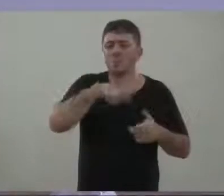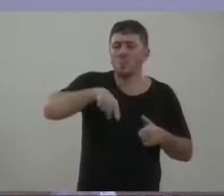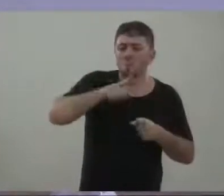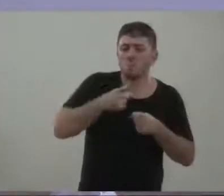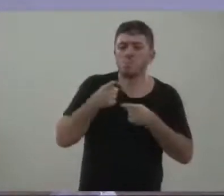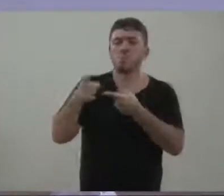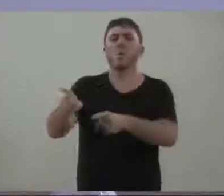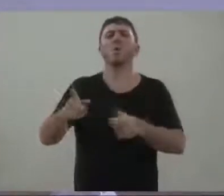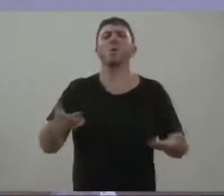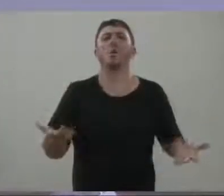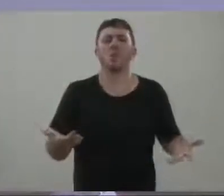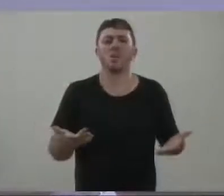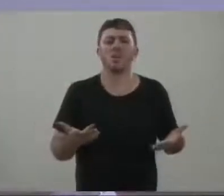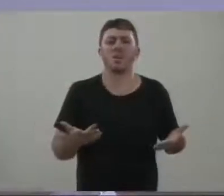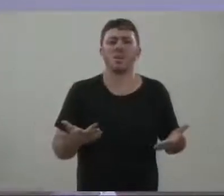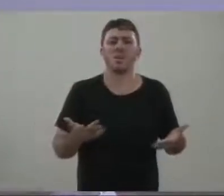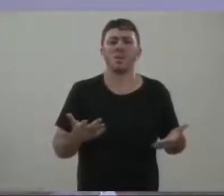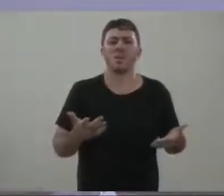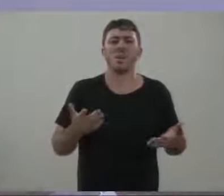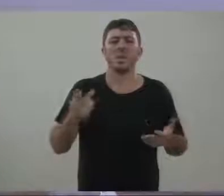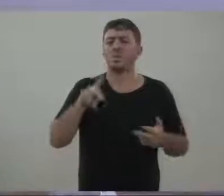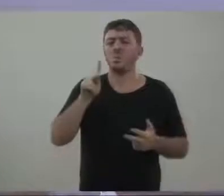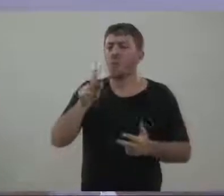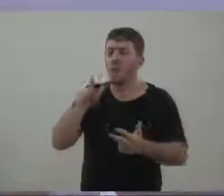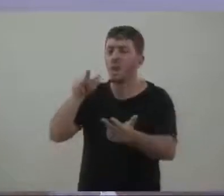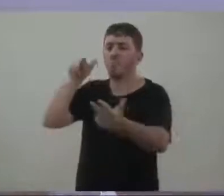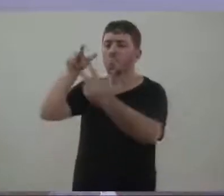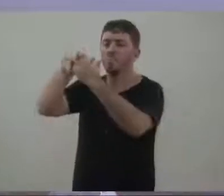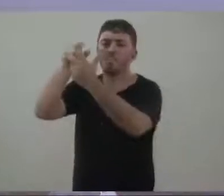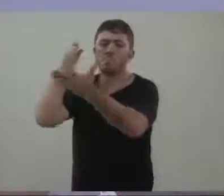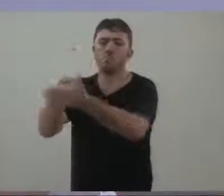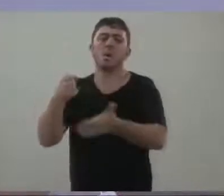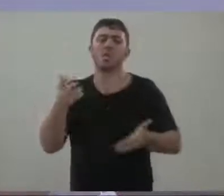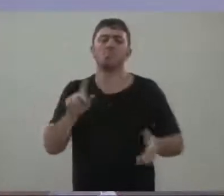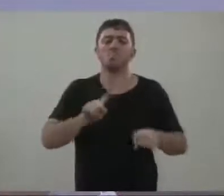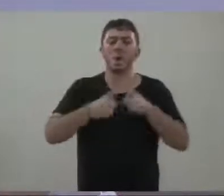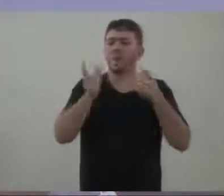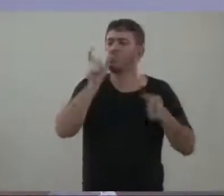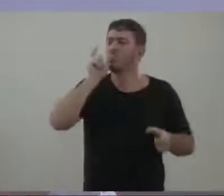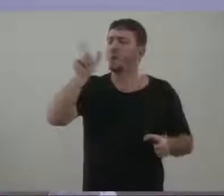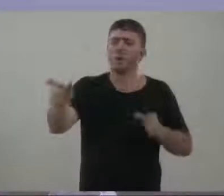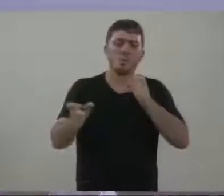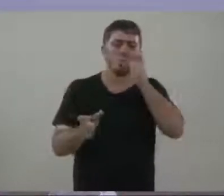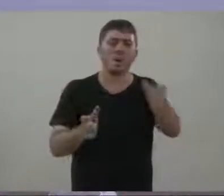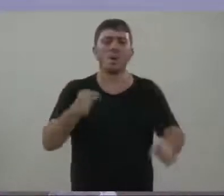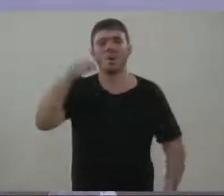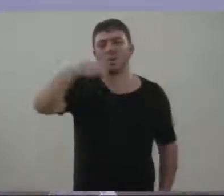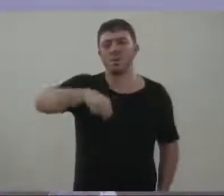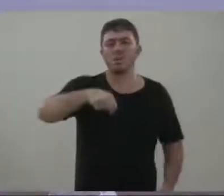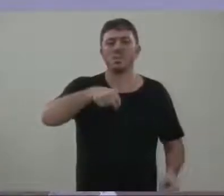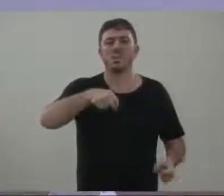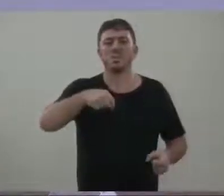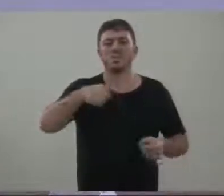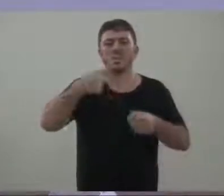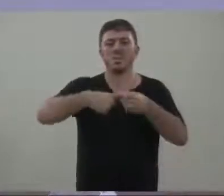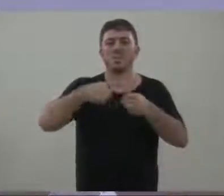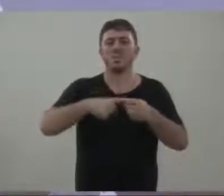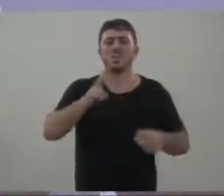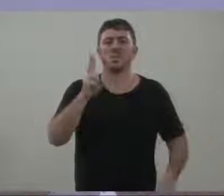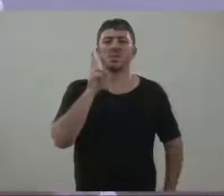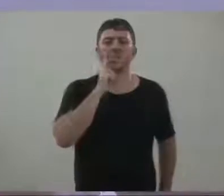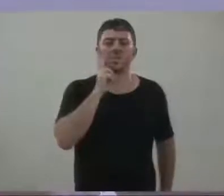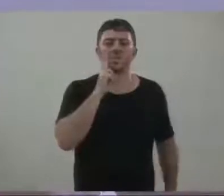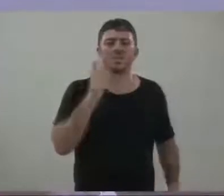atacadas, às vezes não fisicamente, mas moralmente, aqui na cidade de Vinhedo. Né? Foram dentro